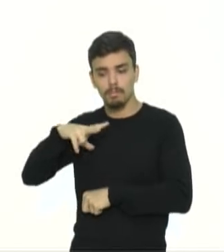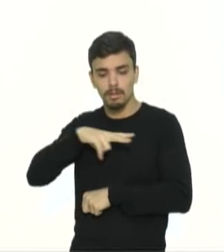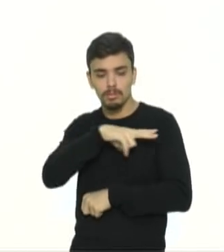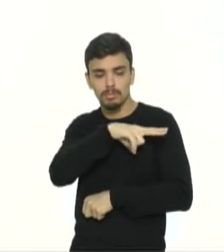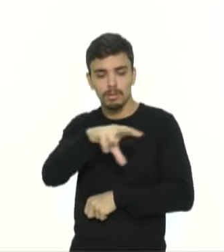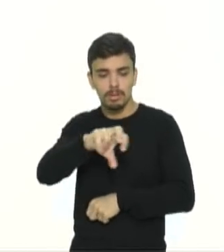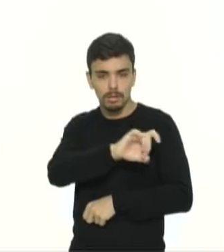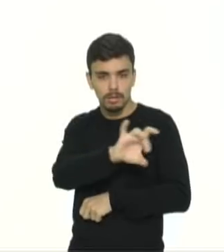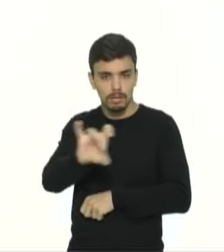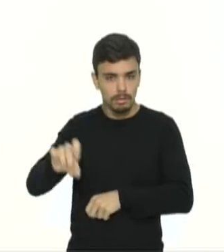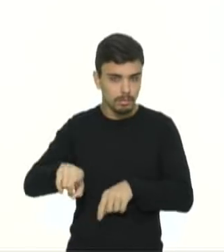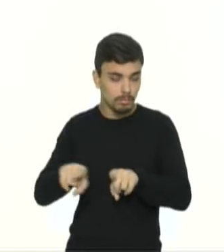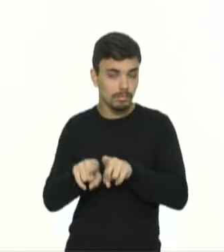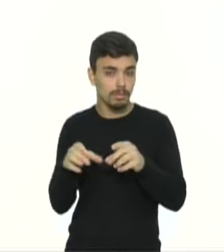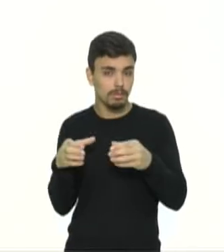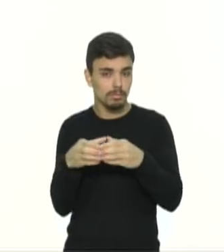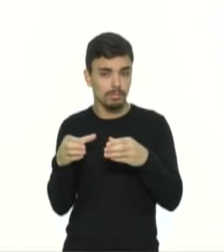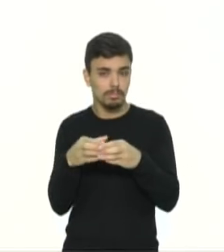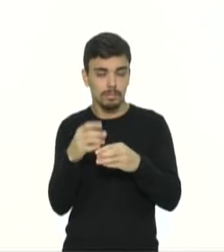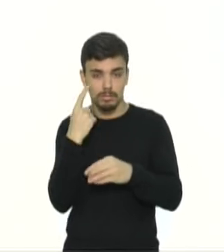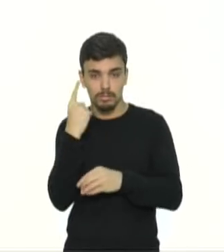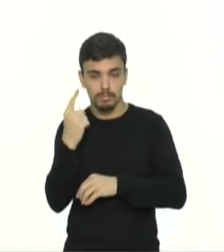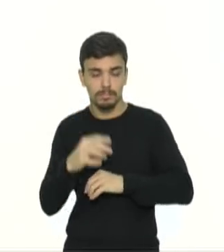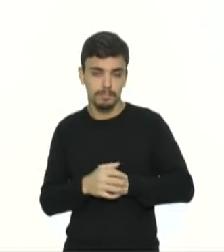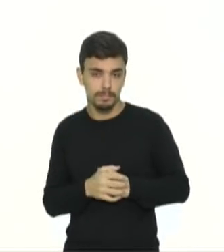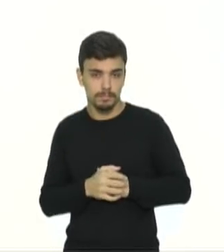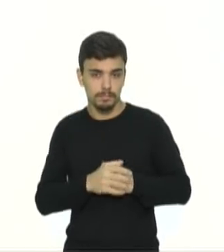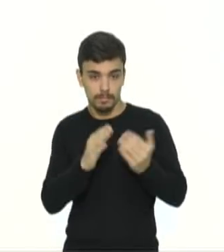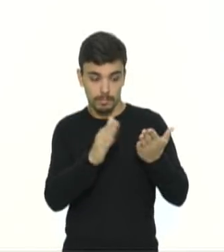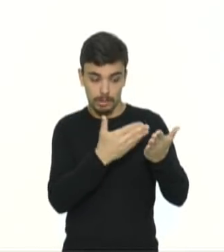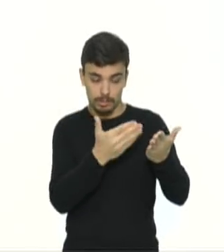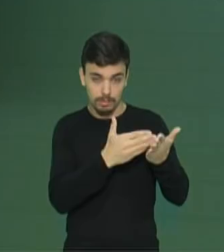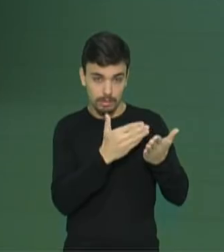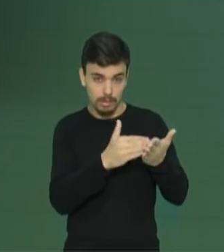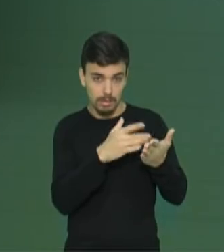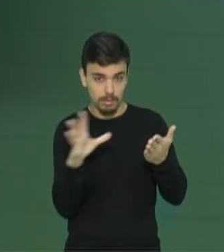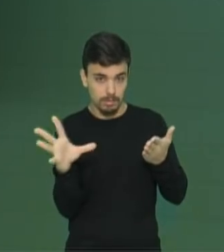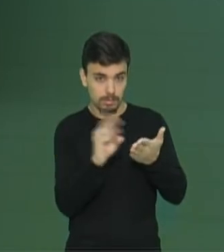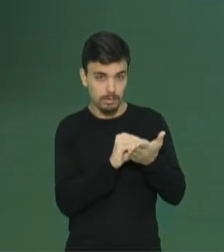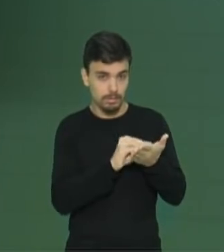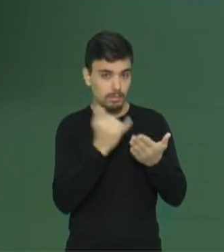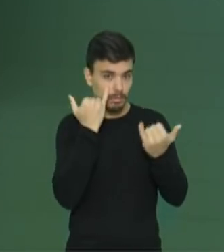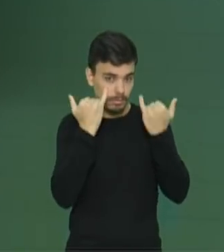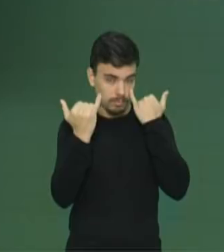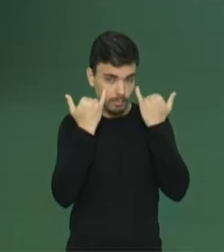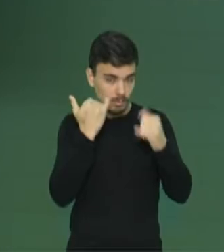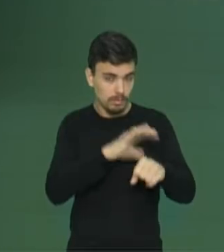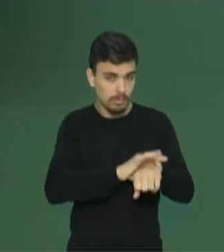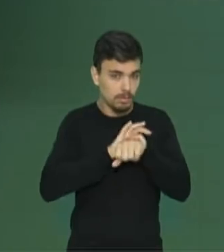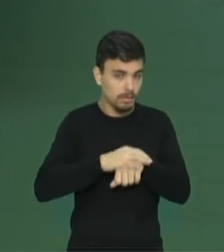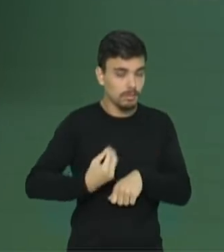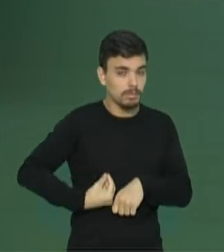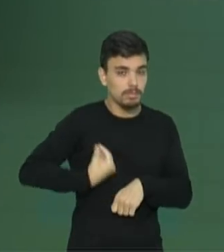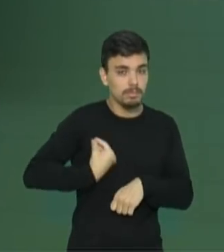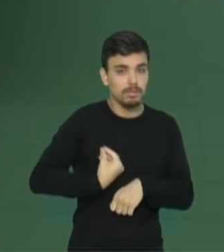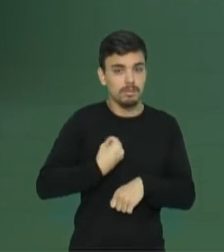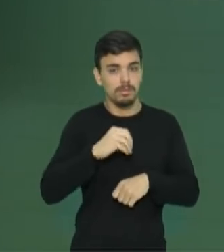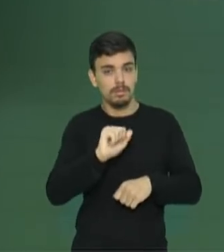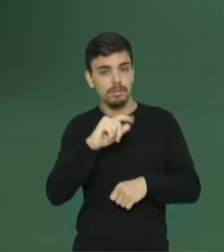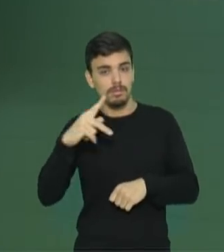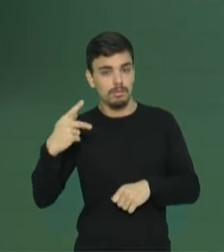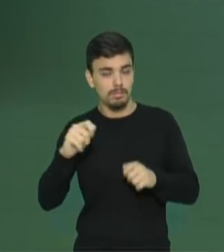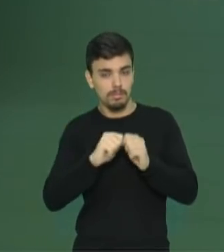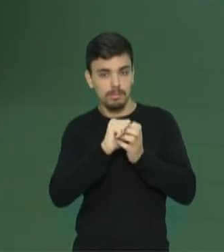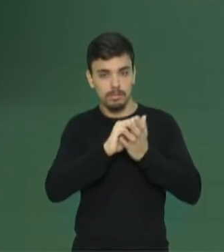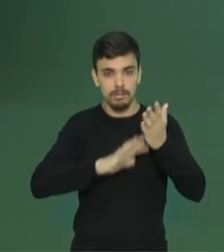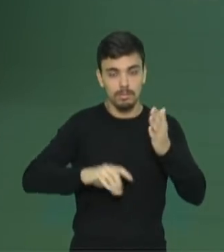dos grupos. E para a aula ir bem, o caderno para anotar as informações, confirmar a presença no aplicativo, fazer as